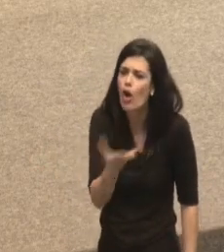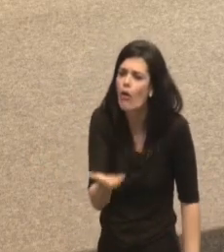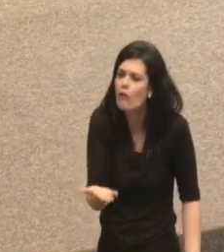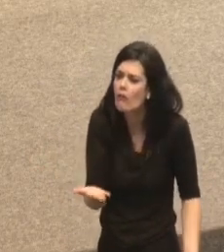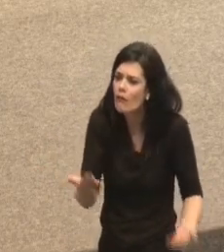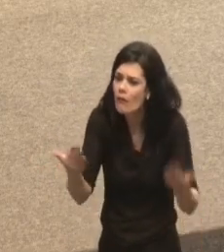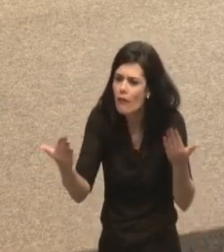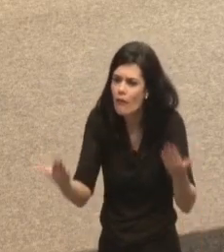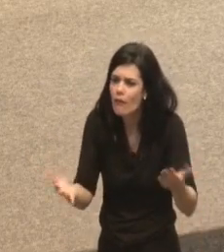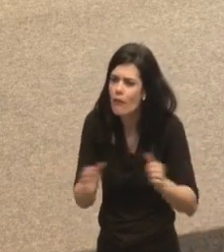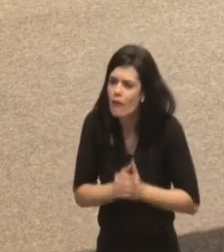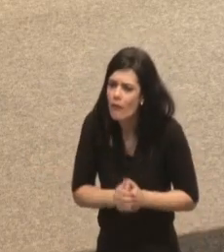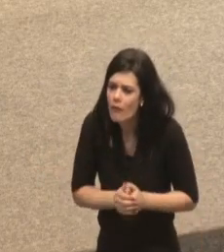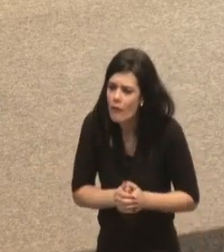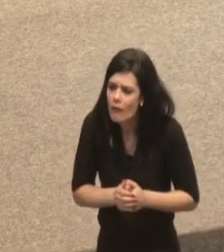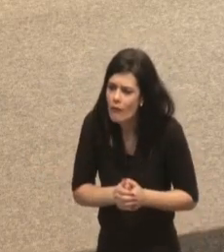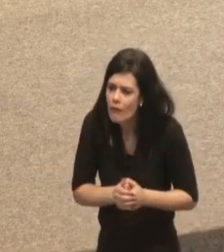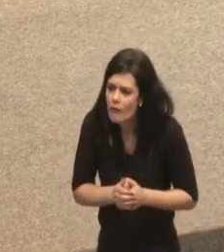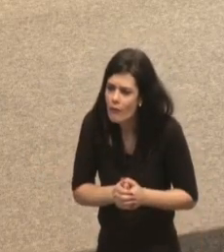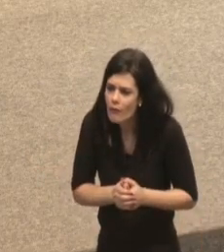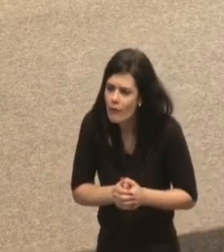Eu tenho que trazer tororó para a história.